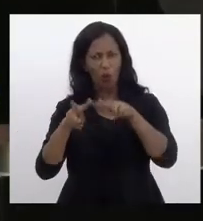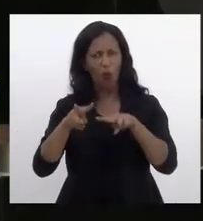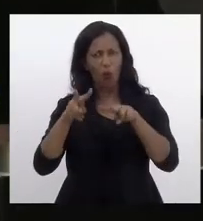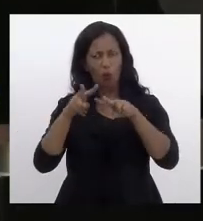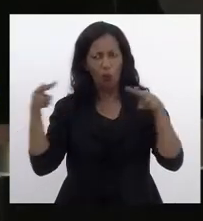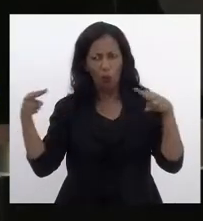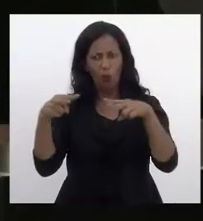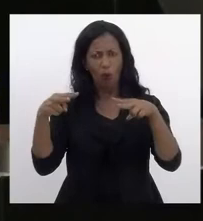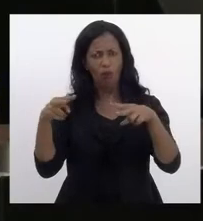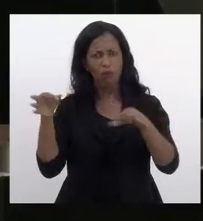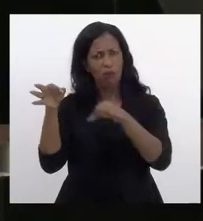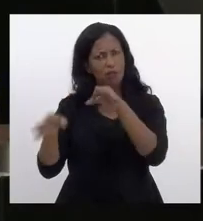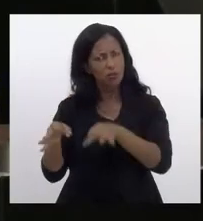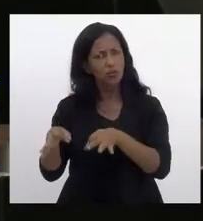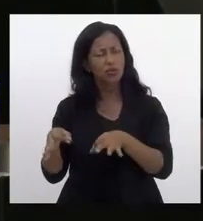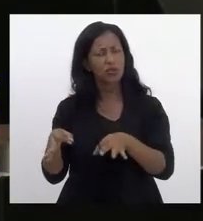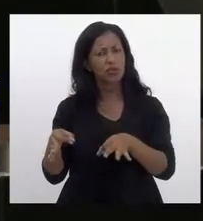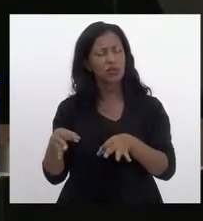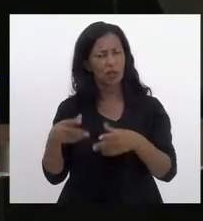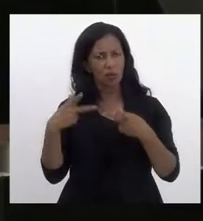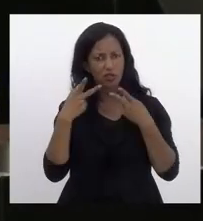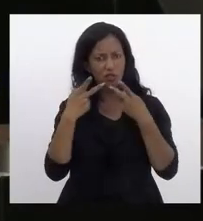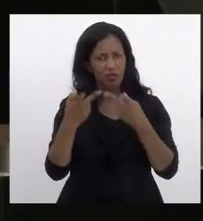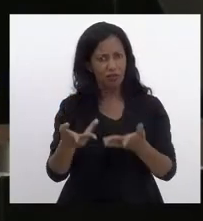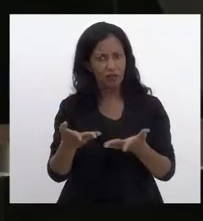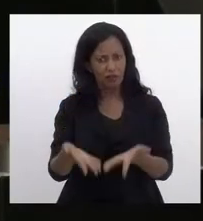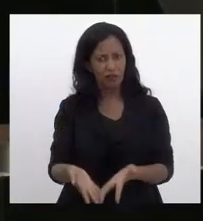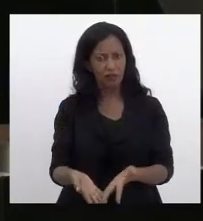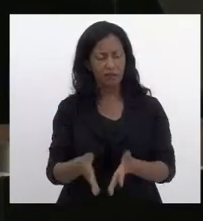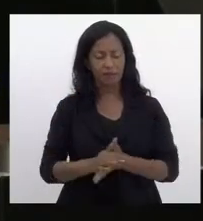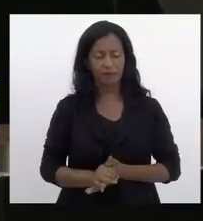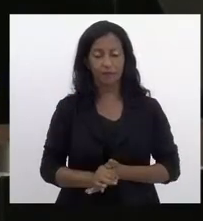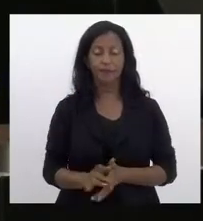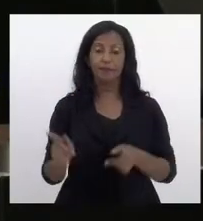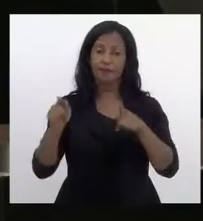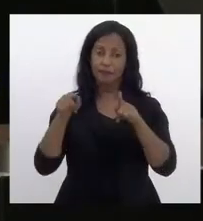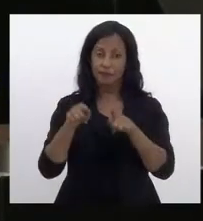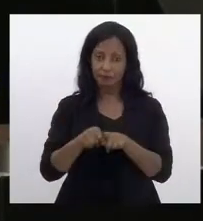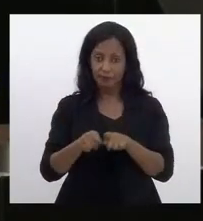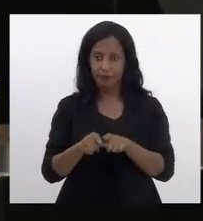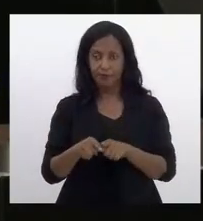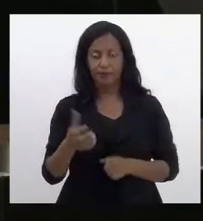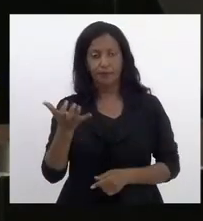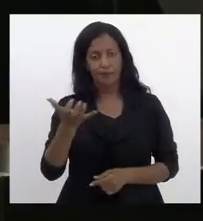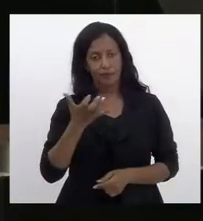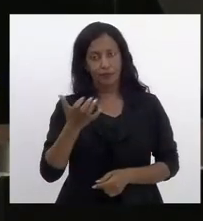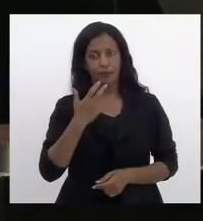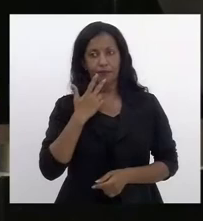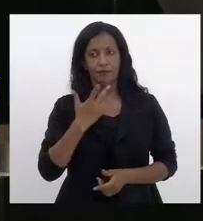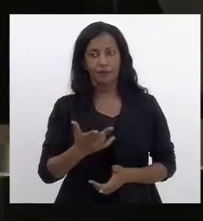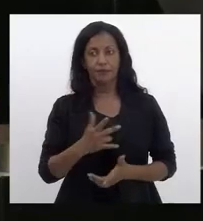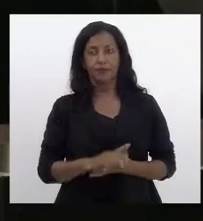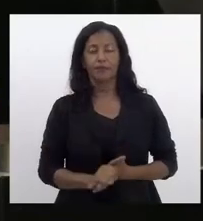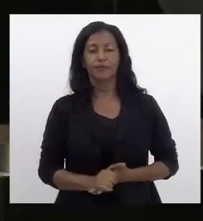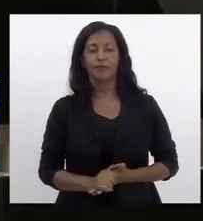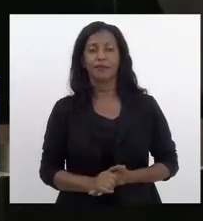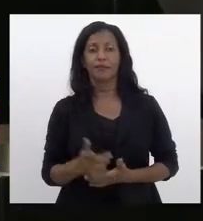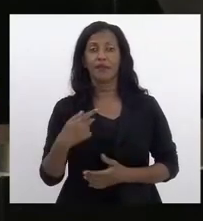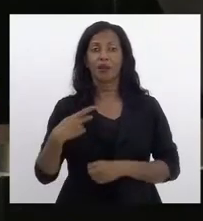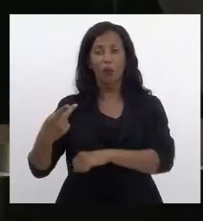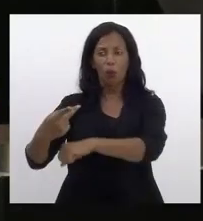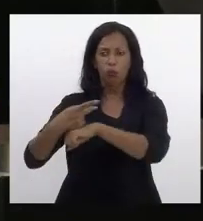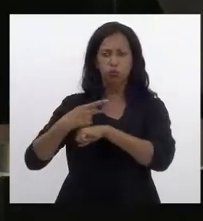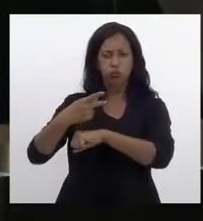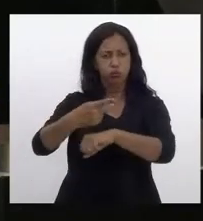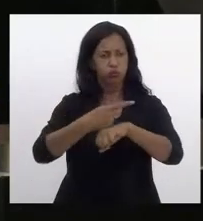justiça antes de tudo, que é disso que a gente está falando aqui. Por outro lado, né, eu também quero dizer que fui muito